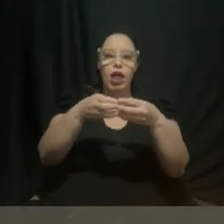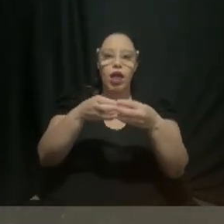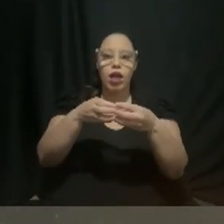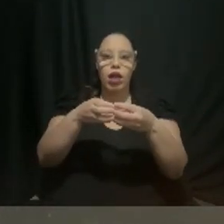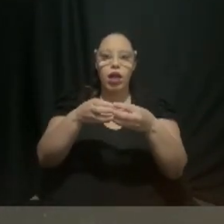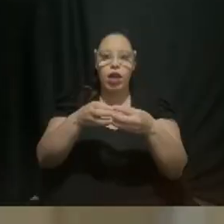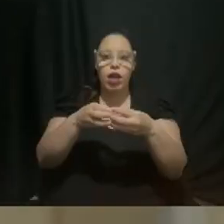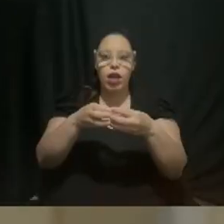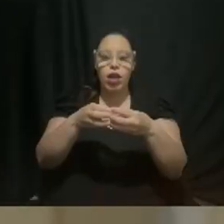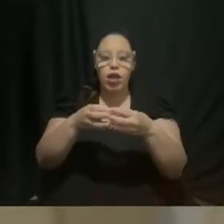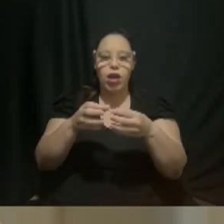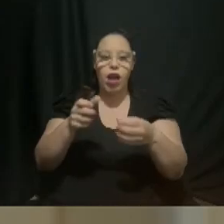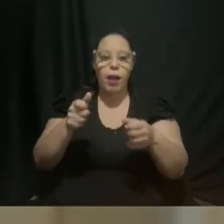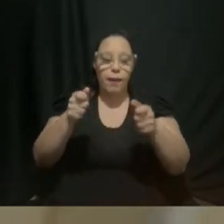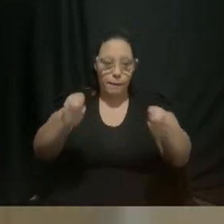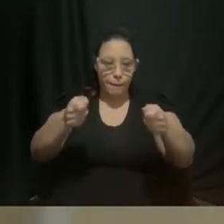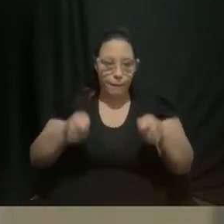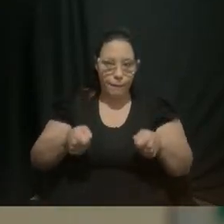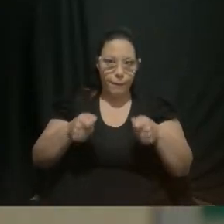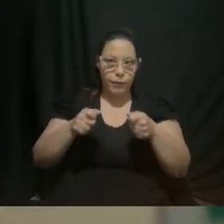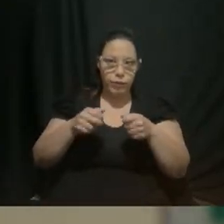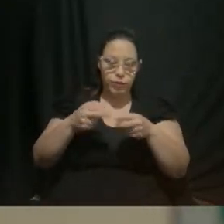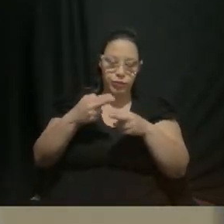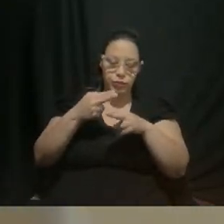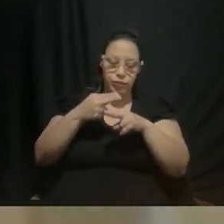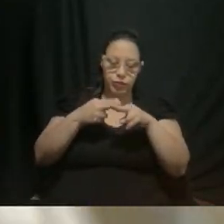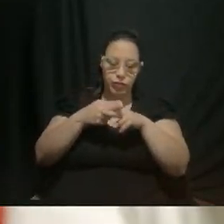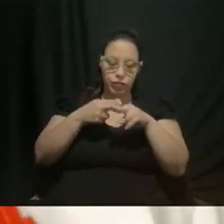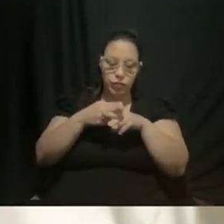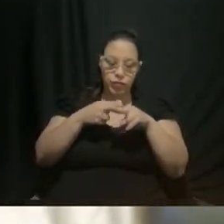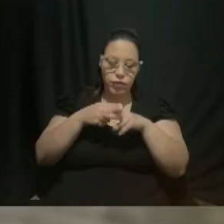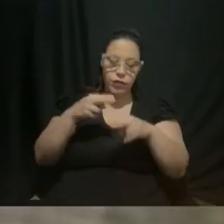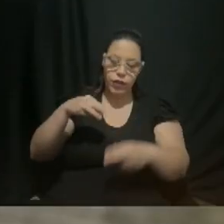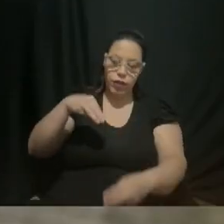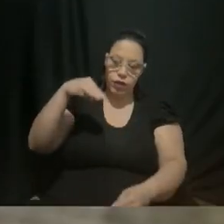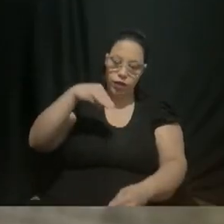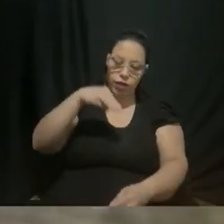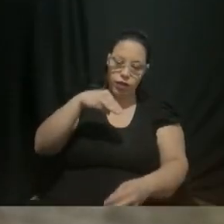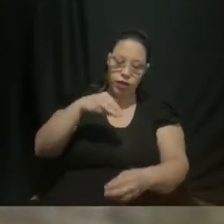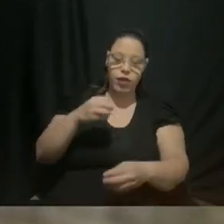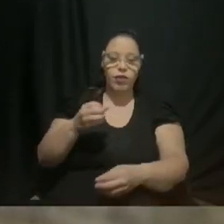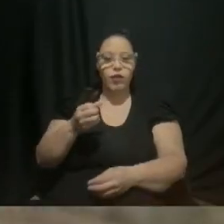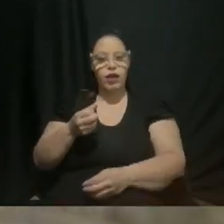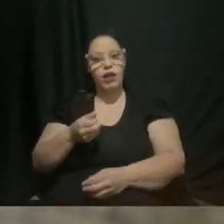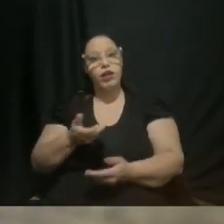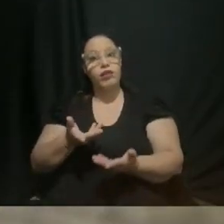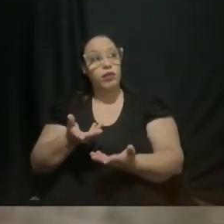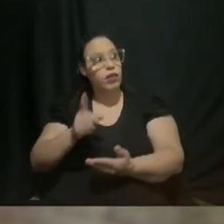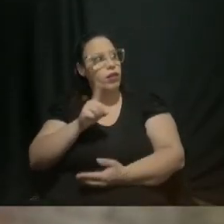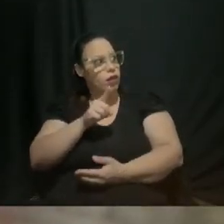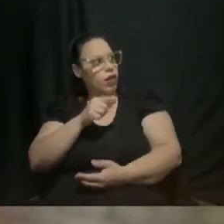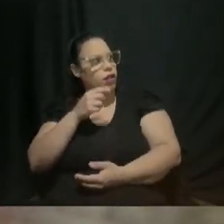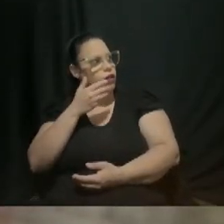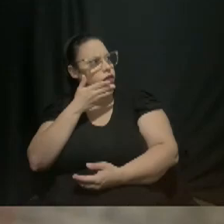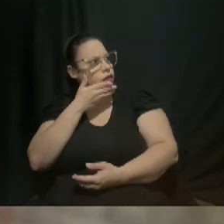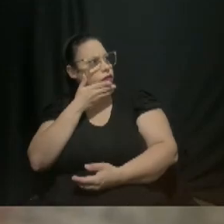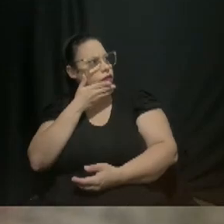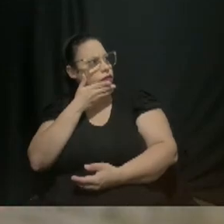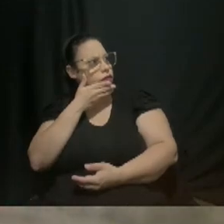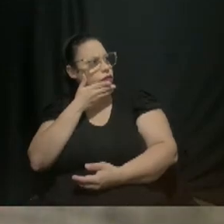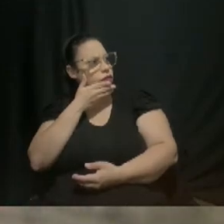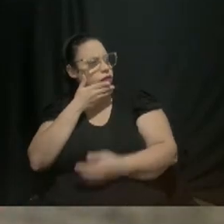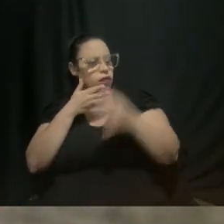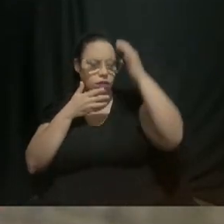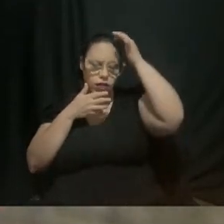500 pratos, então são mil talheres. É isso mesmo. É isso mesmo? É isso mesmo. E aí lava, como é que tem alguma técnica